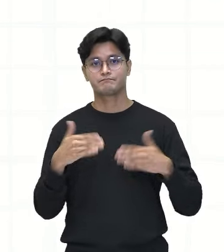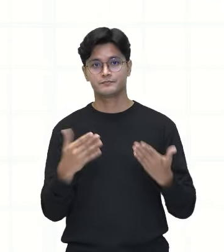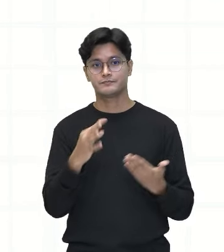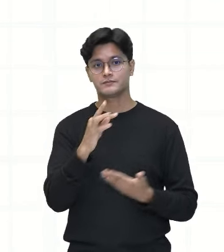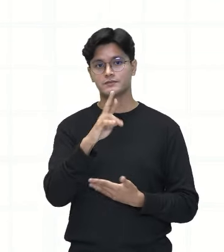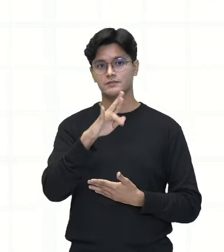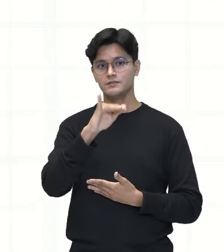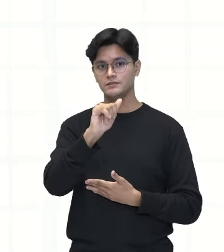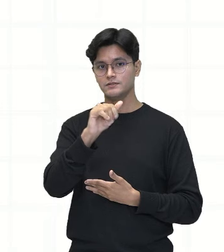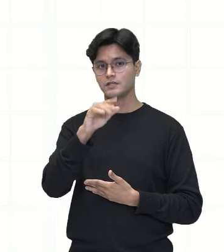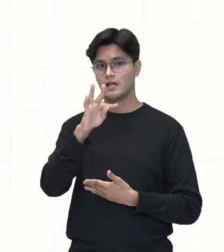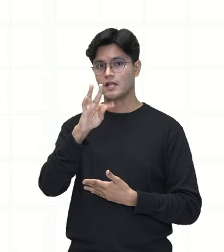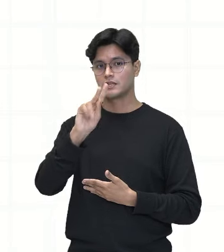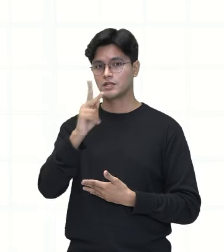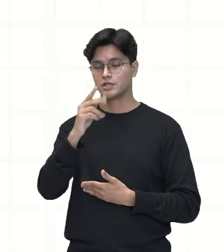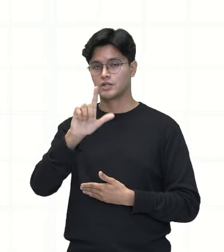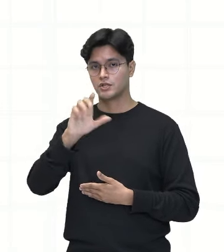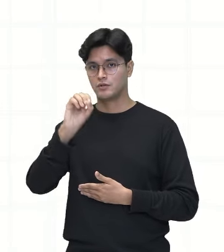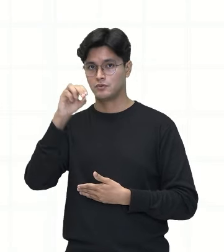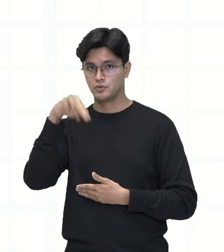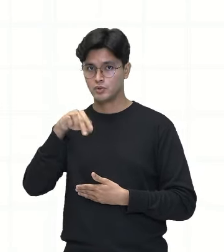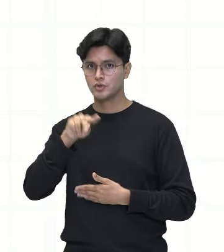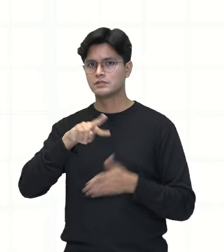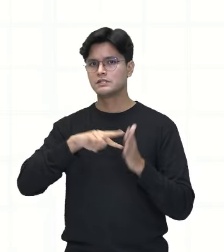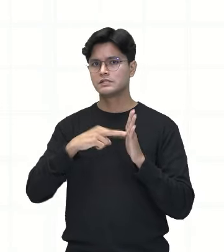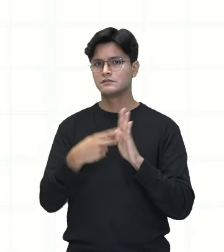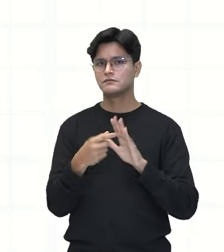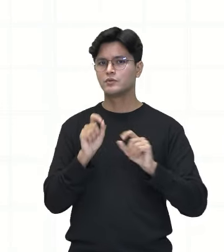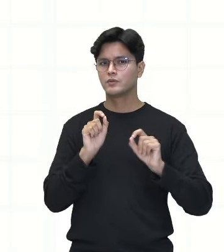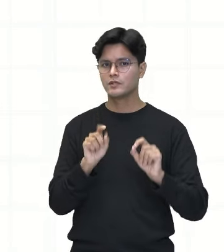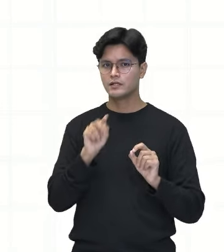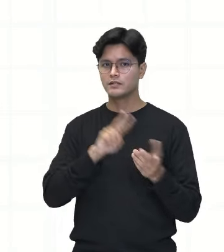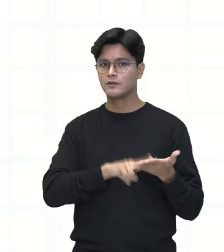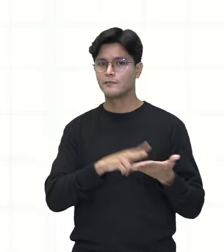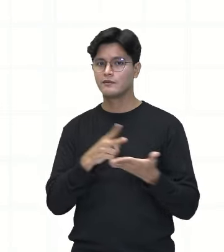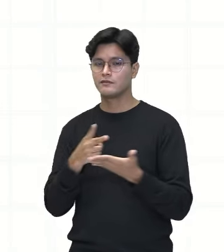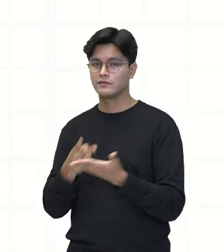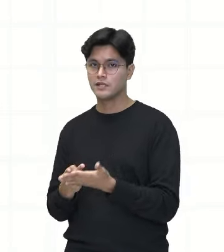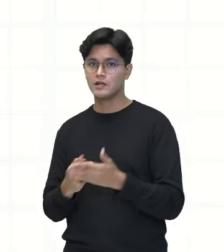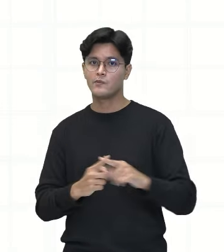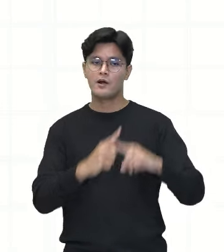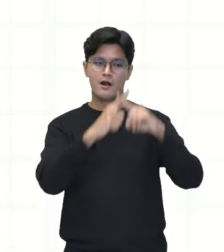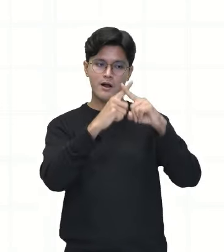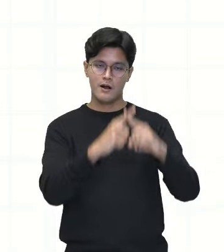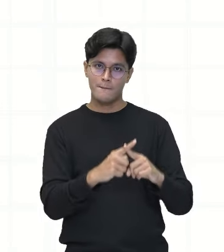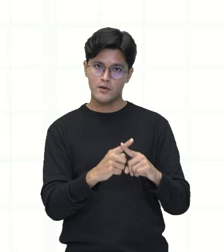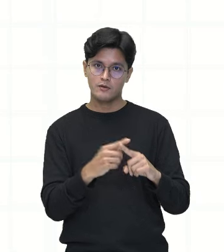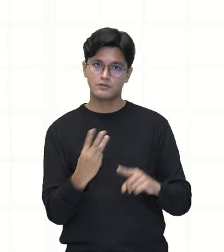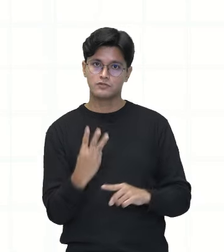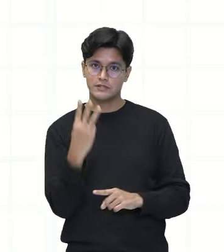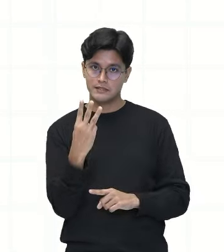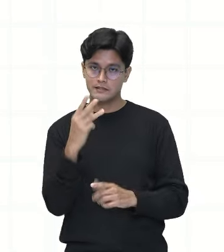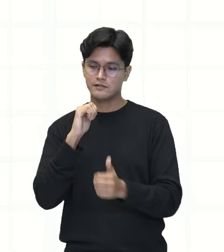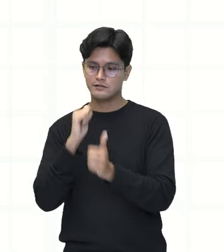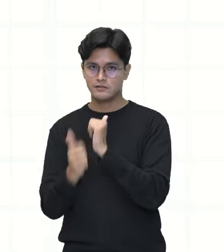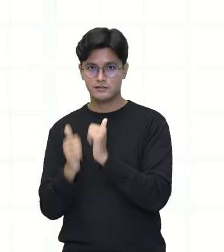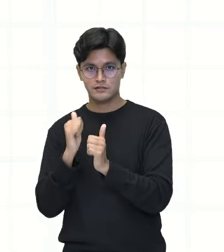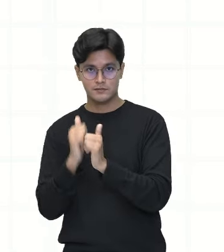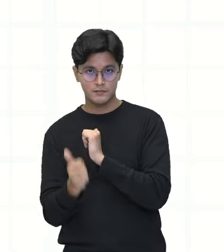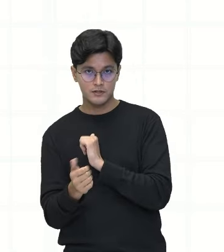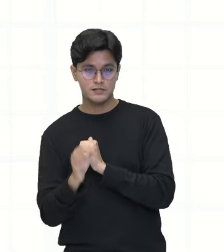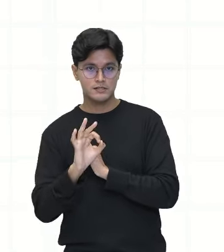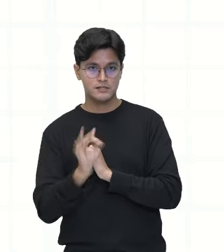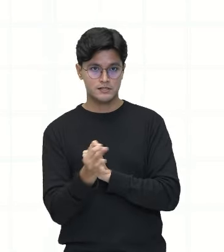é um campeonato com 3 esportes. Então, toda vez que você vê esse bi-tri, dá a ideia de número,